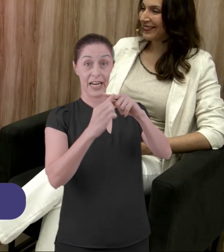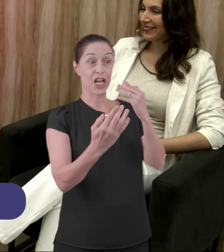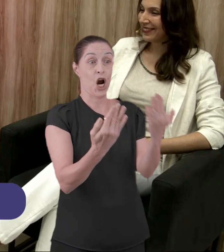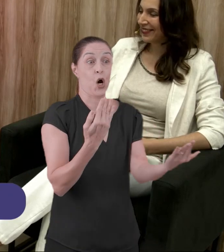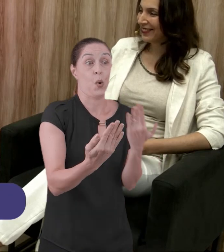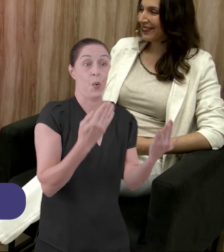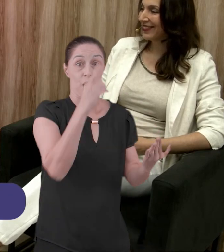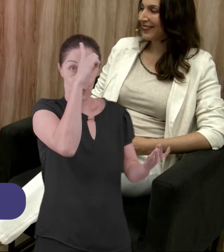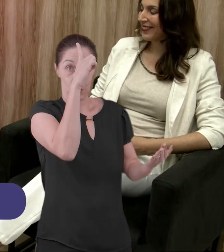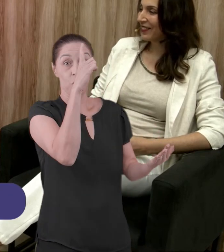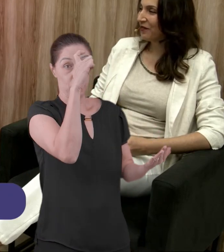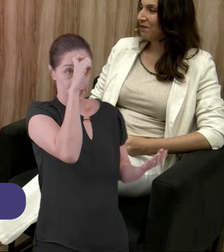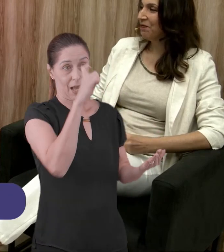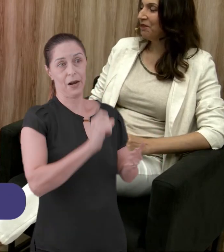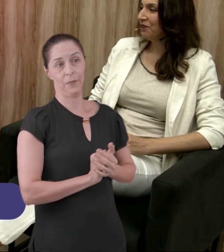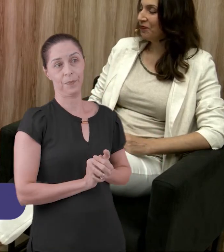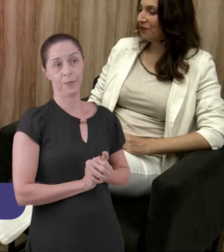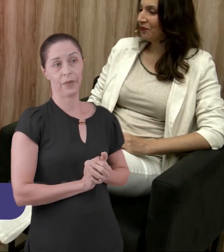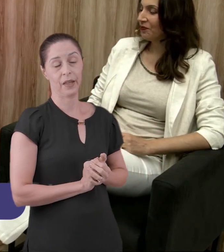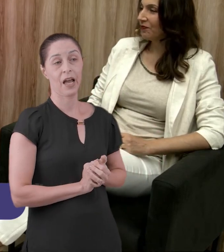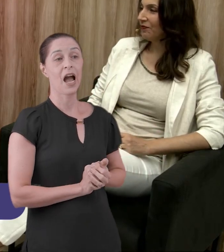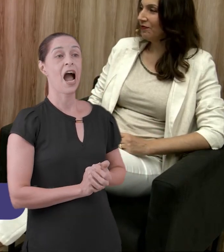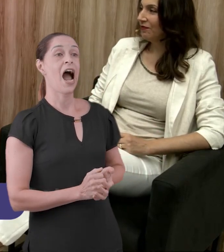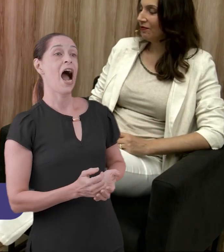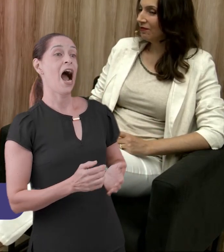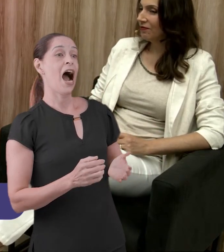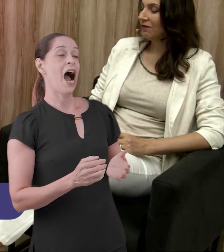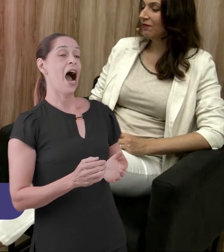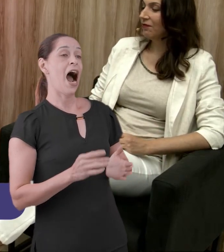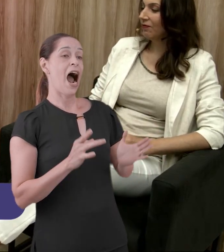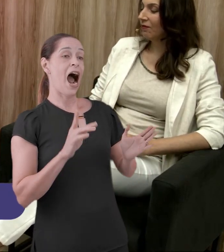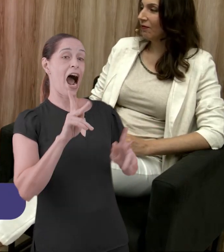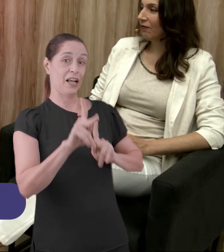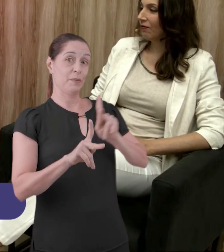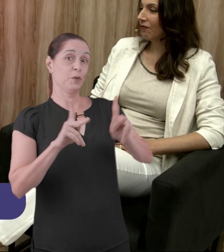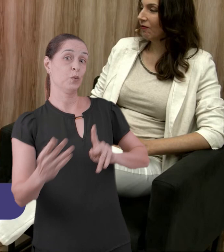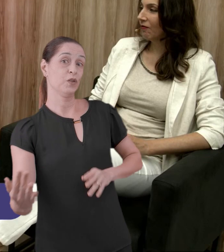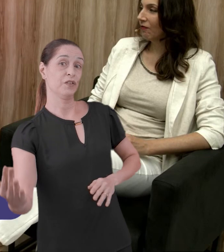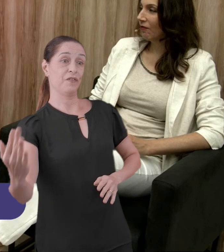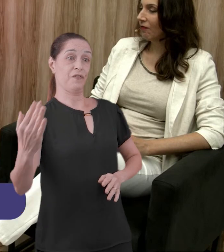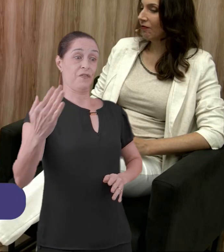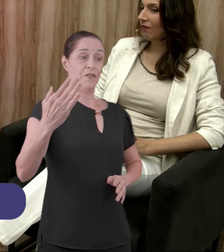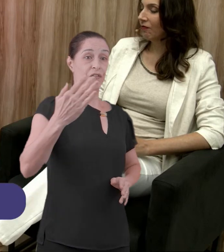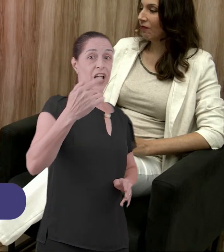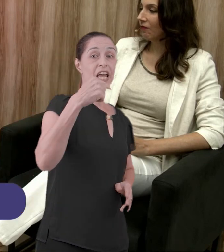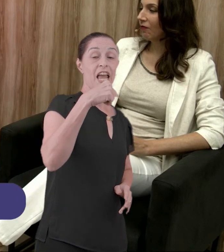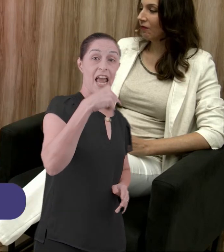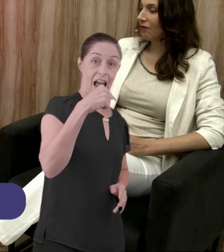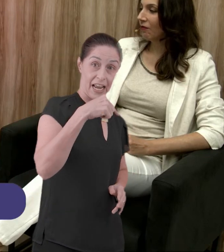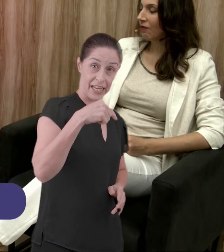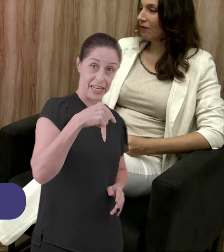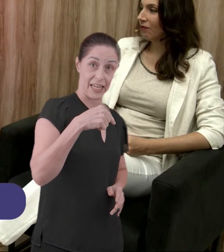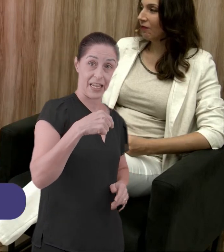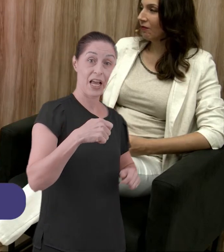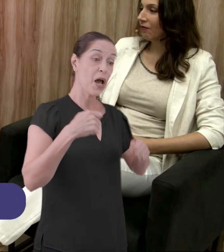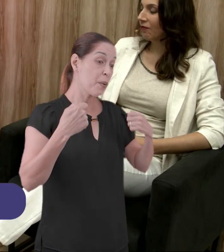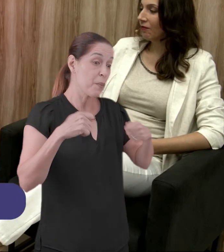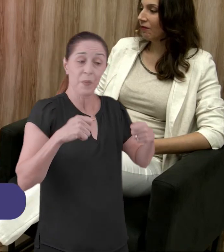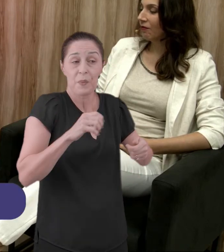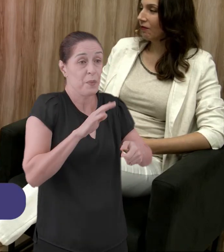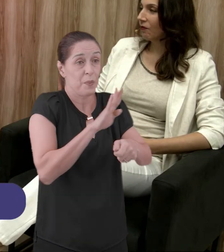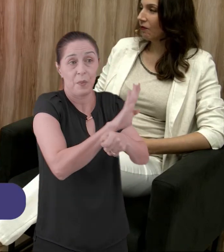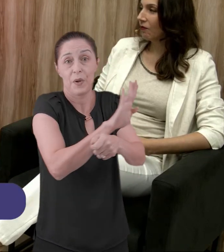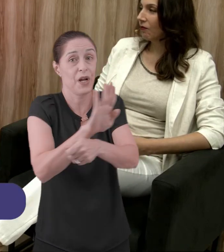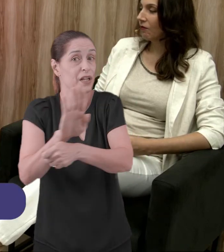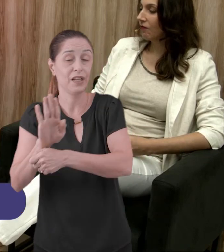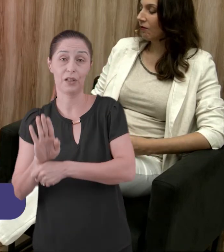Aqui, Jesus diz, eu não vim para os sãos, porque os sãos, aqueles que pensam que são